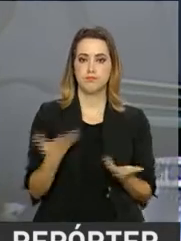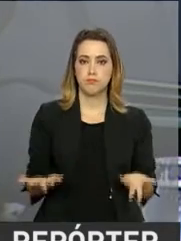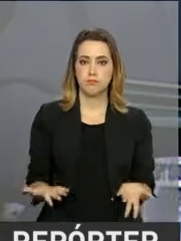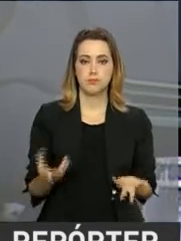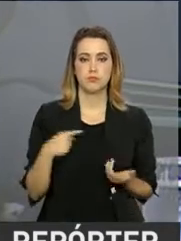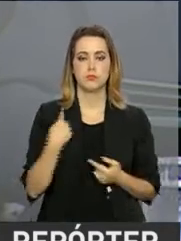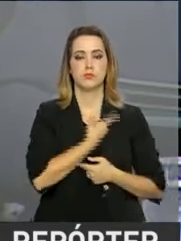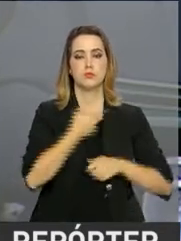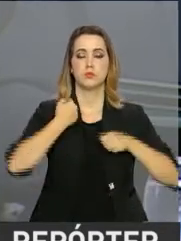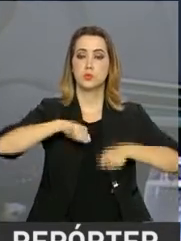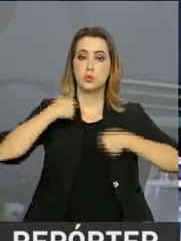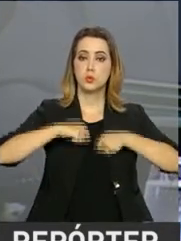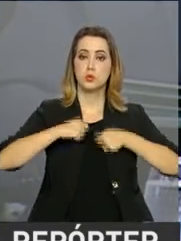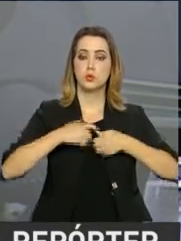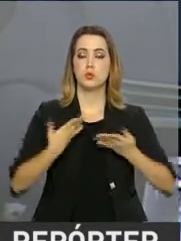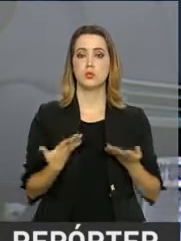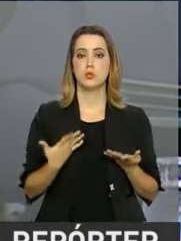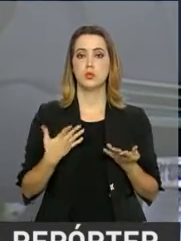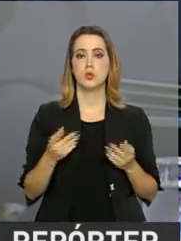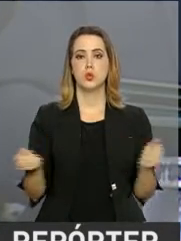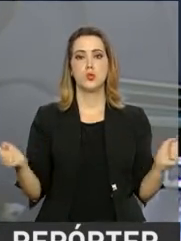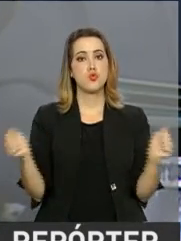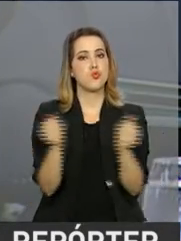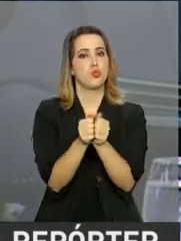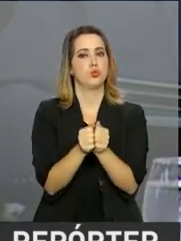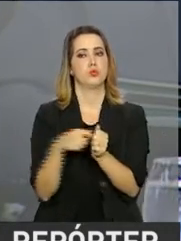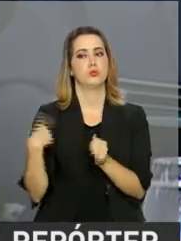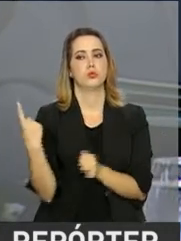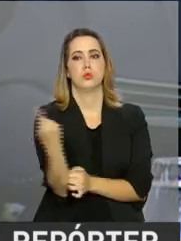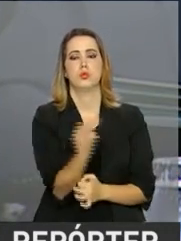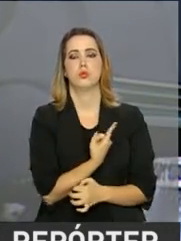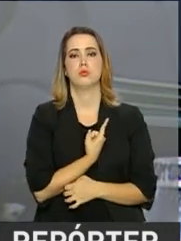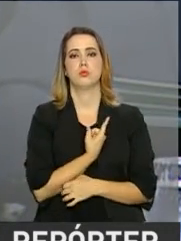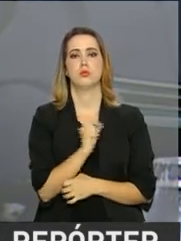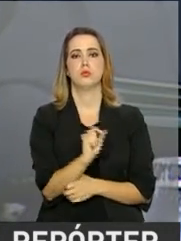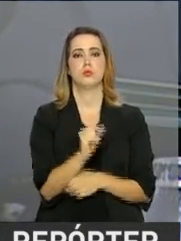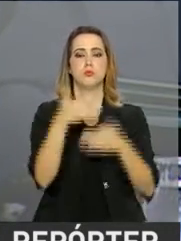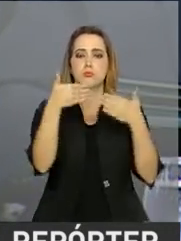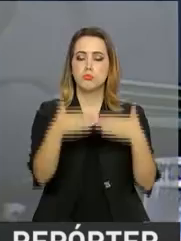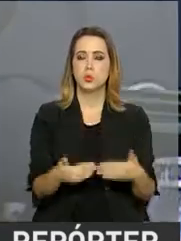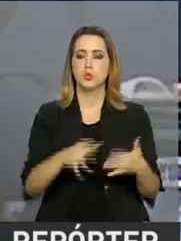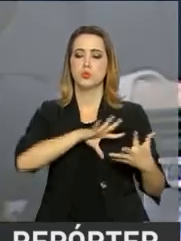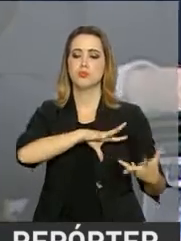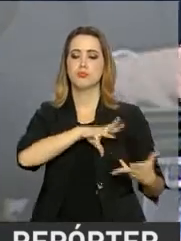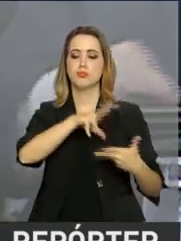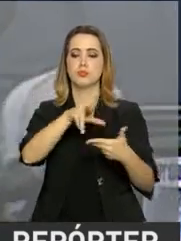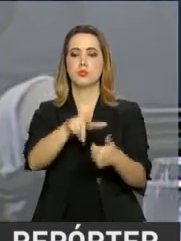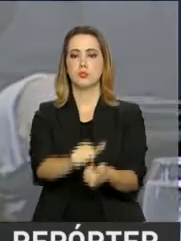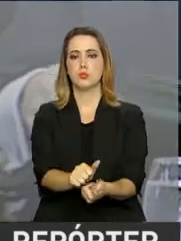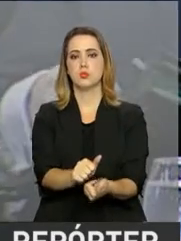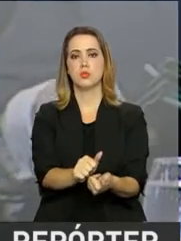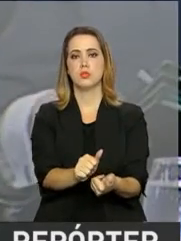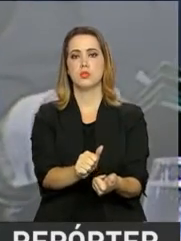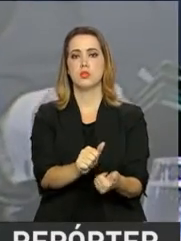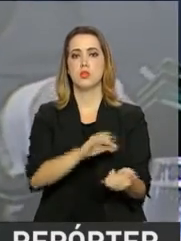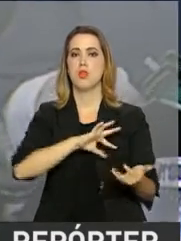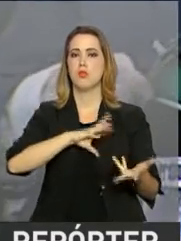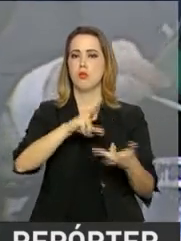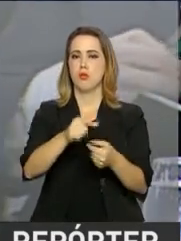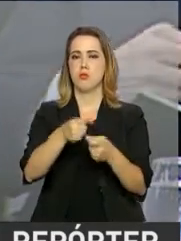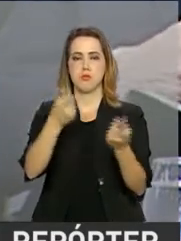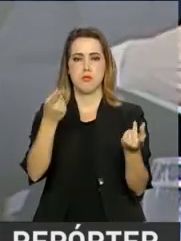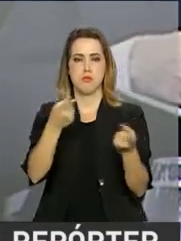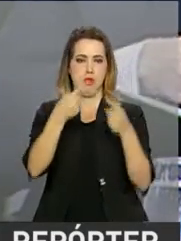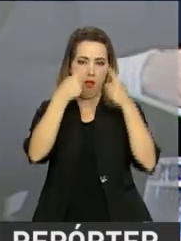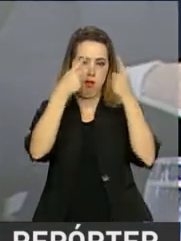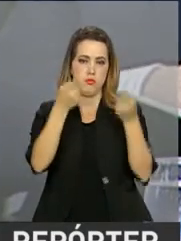devemos todos é mais novidade fazendo juntos né nem fácil vamos dizer assim da globalização da do crime não